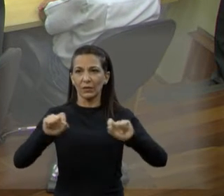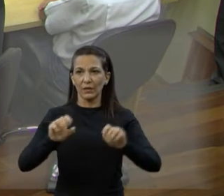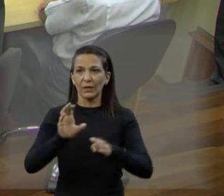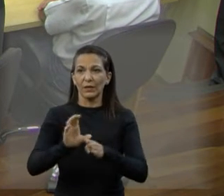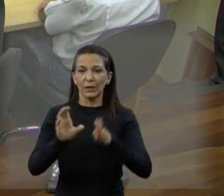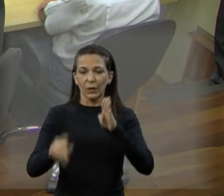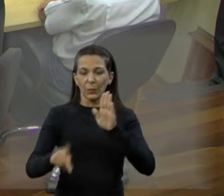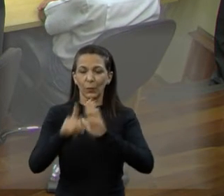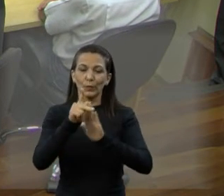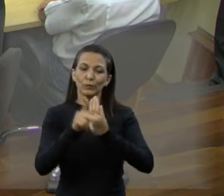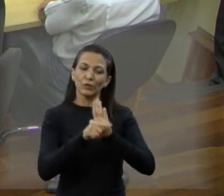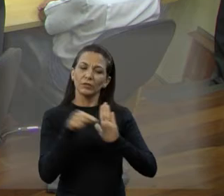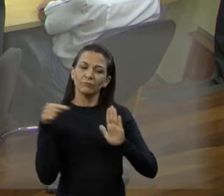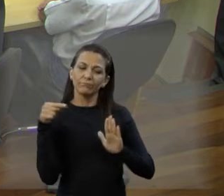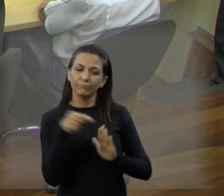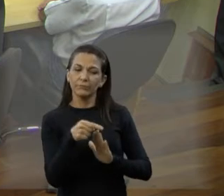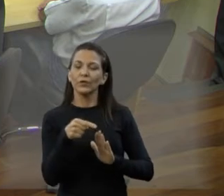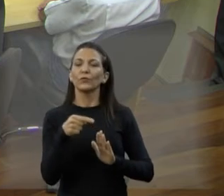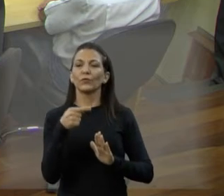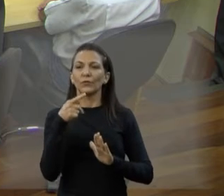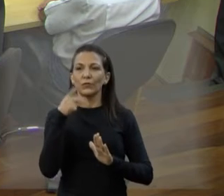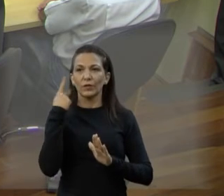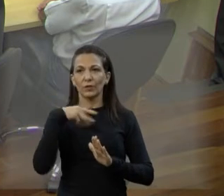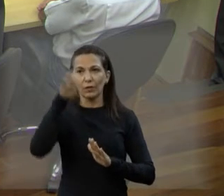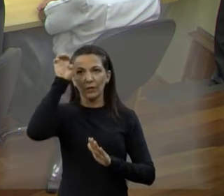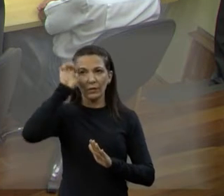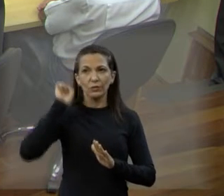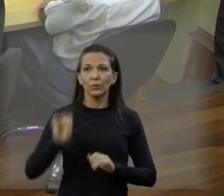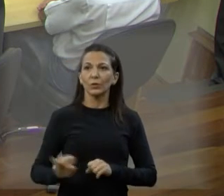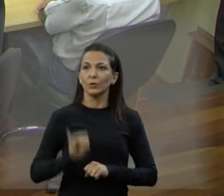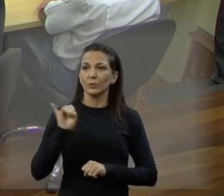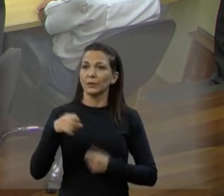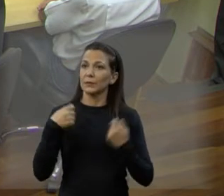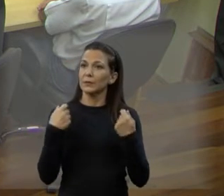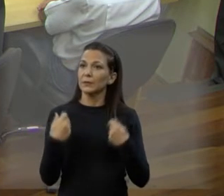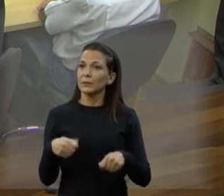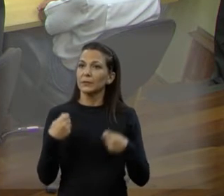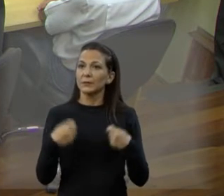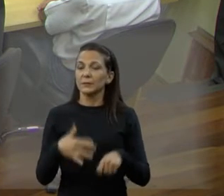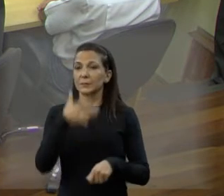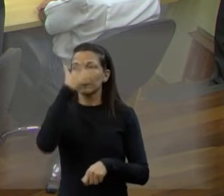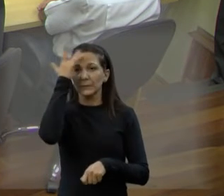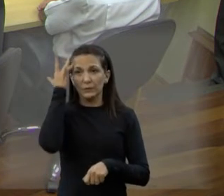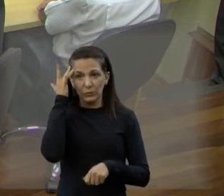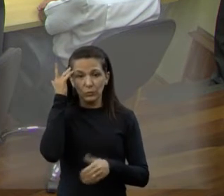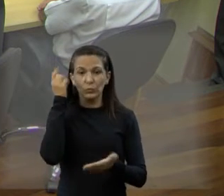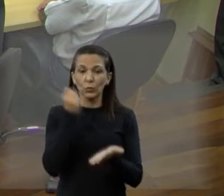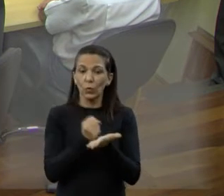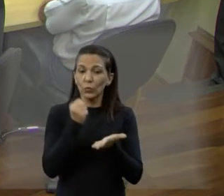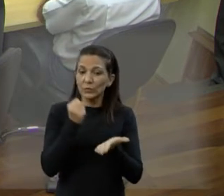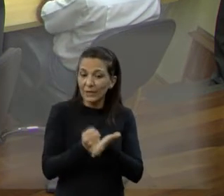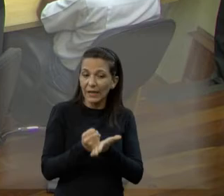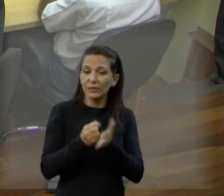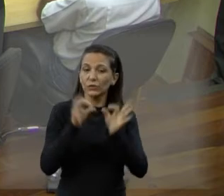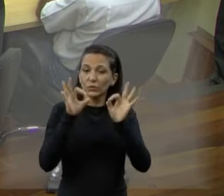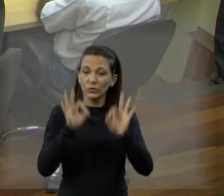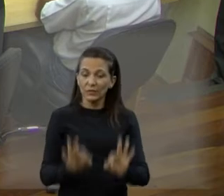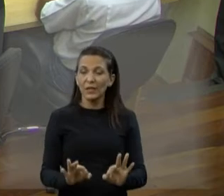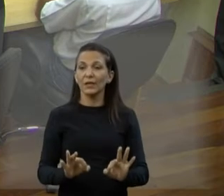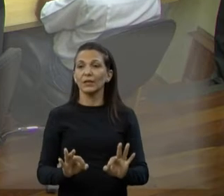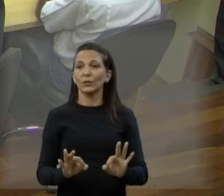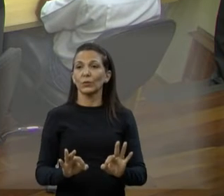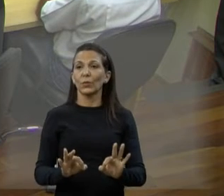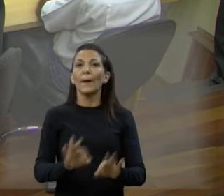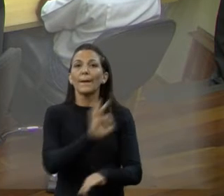sua casa do seu projeto viu é o mostrando o que precisa é que as pessoas cumprir o contrato município não pode